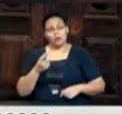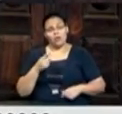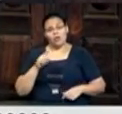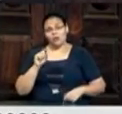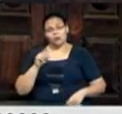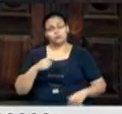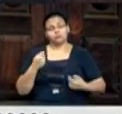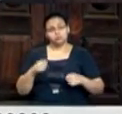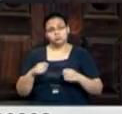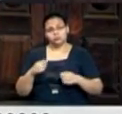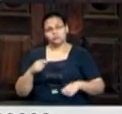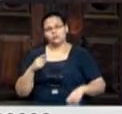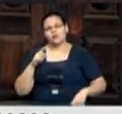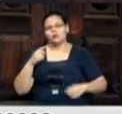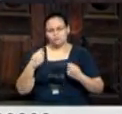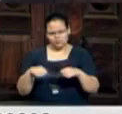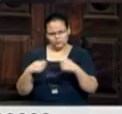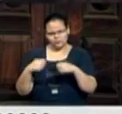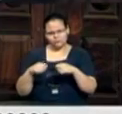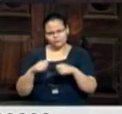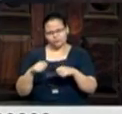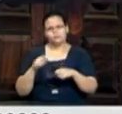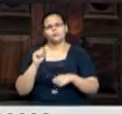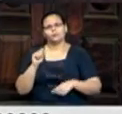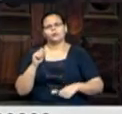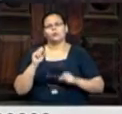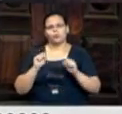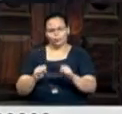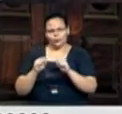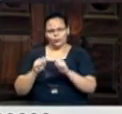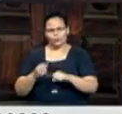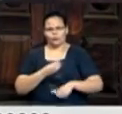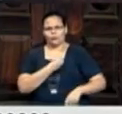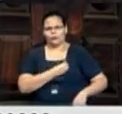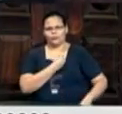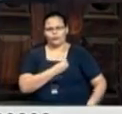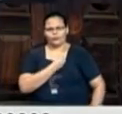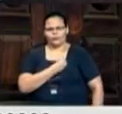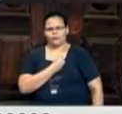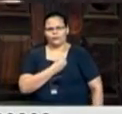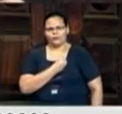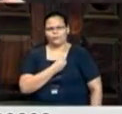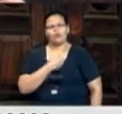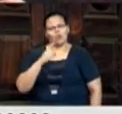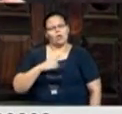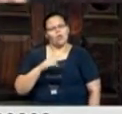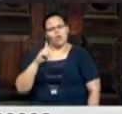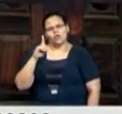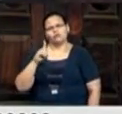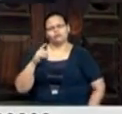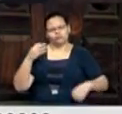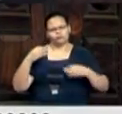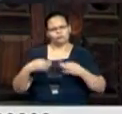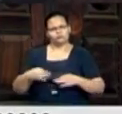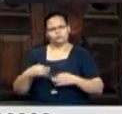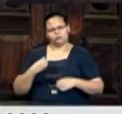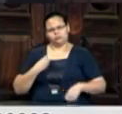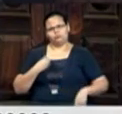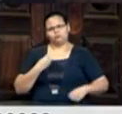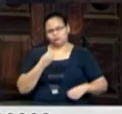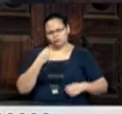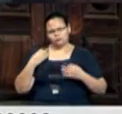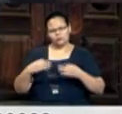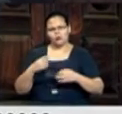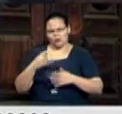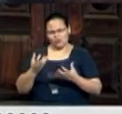seja suficiente e necessário para que eles possam viver com o mínimo de dignidade. É isto que se quer,